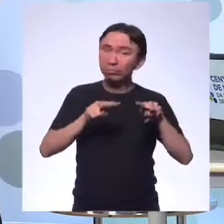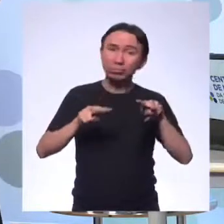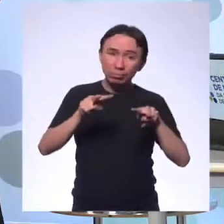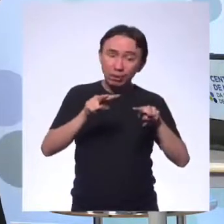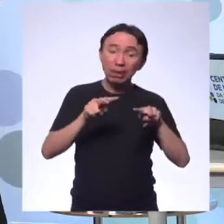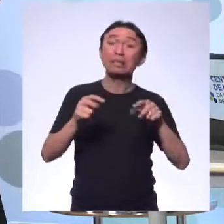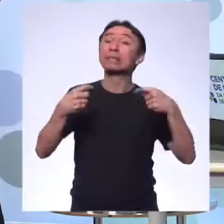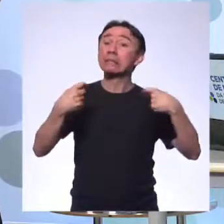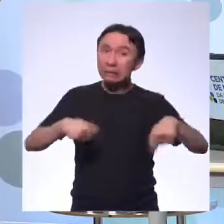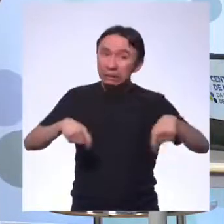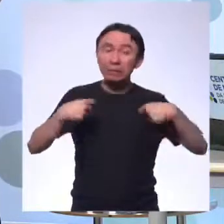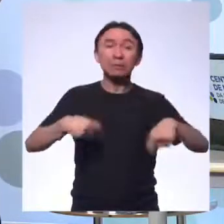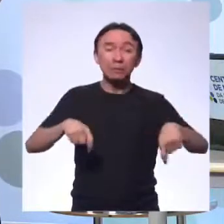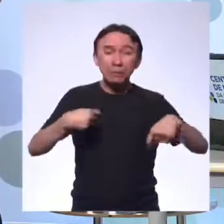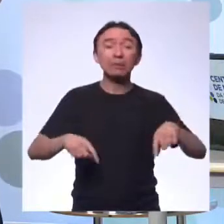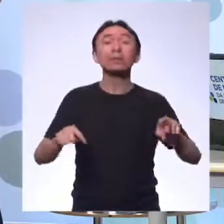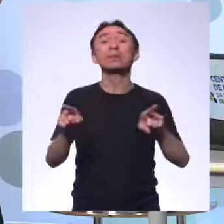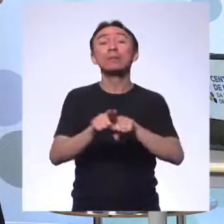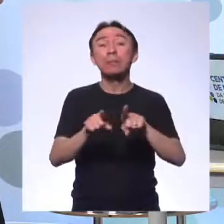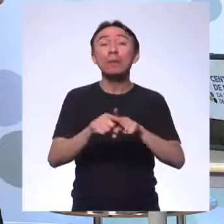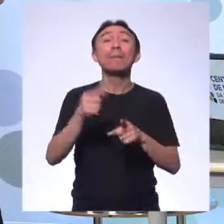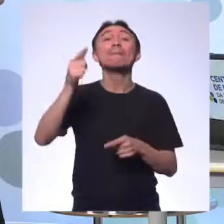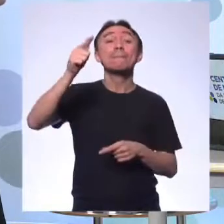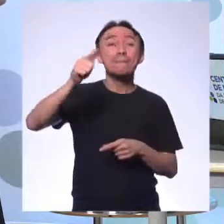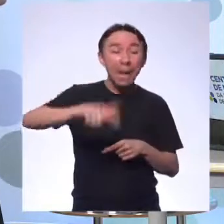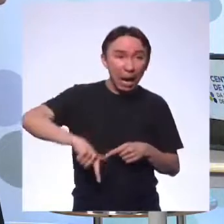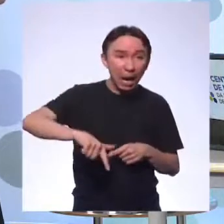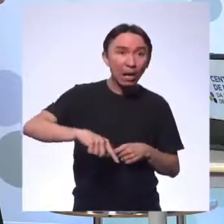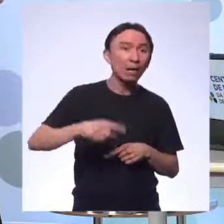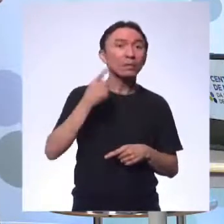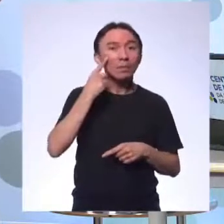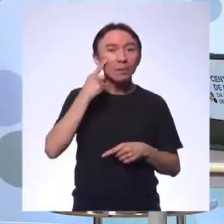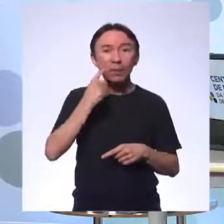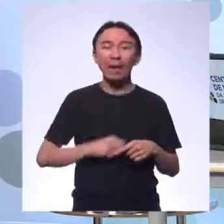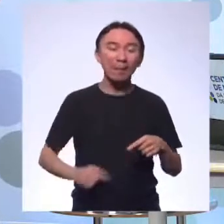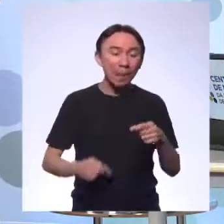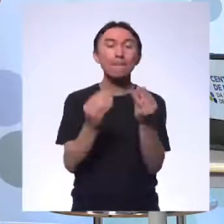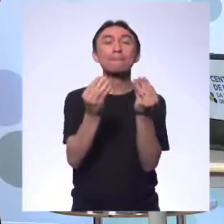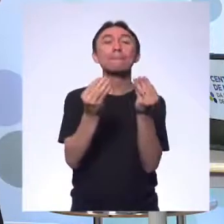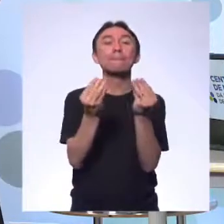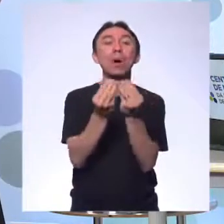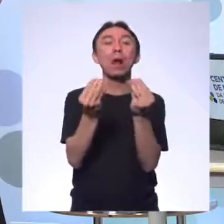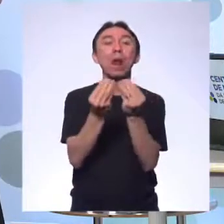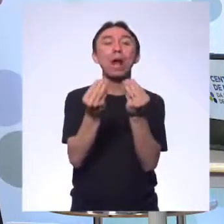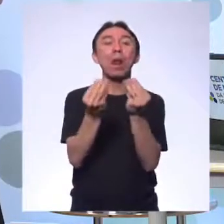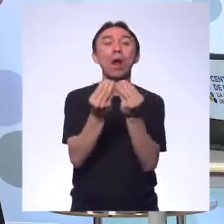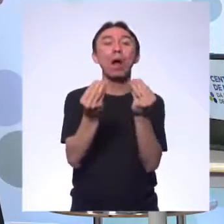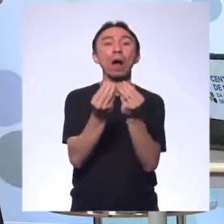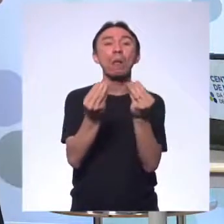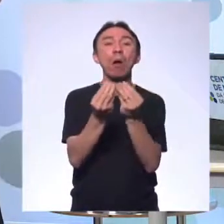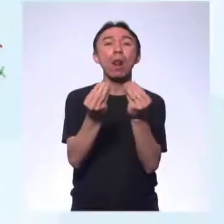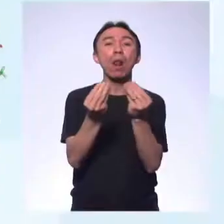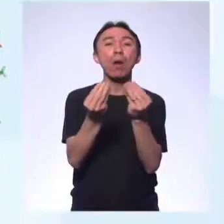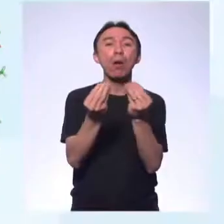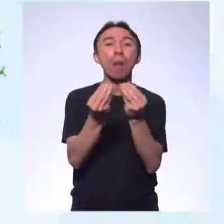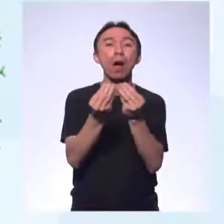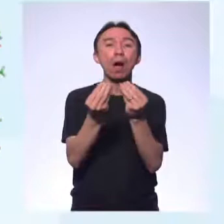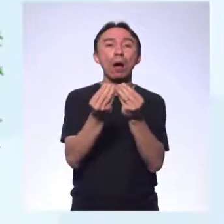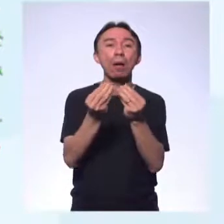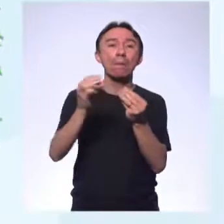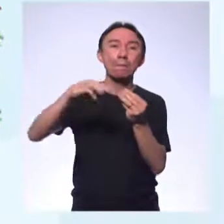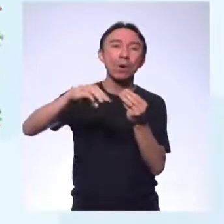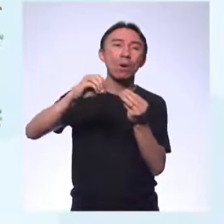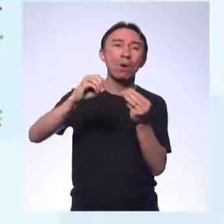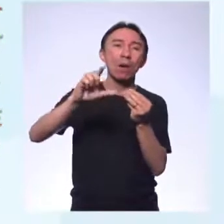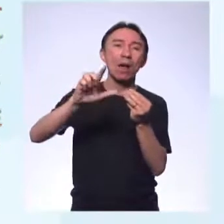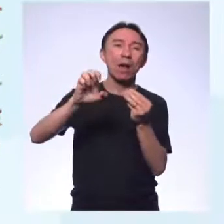levadas em consideração, mas com características a nível molecular. Né? Então, quando a gente fala a nível molecular, hoje em dia